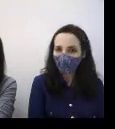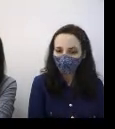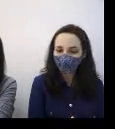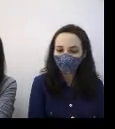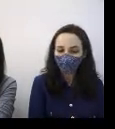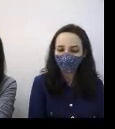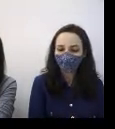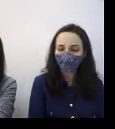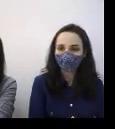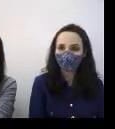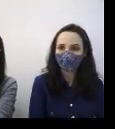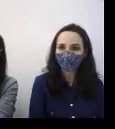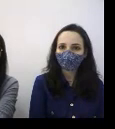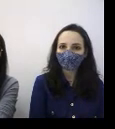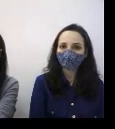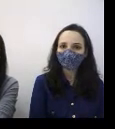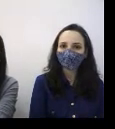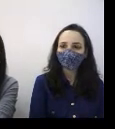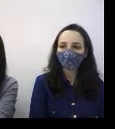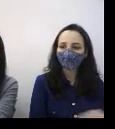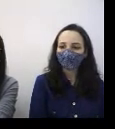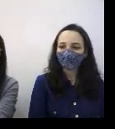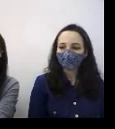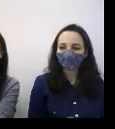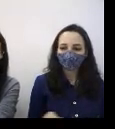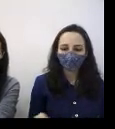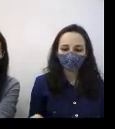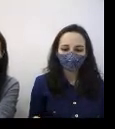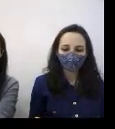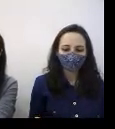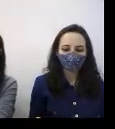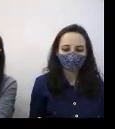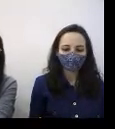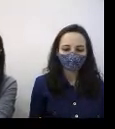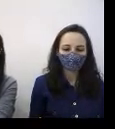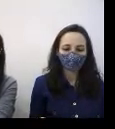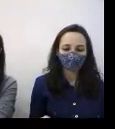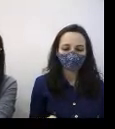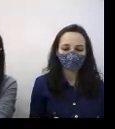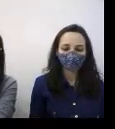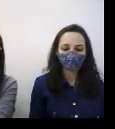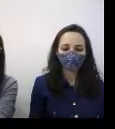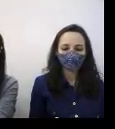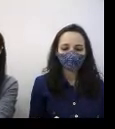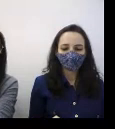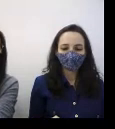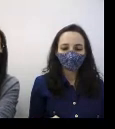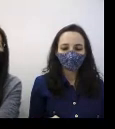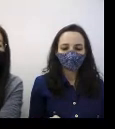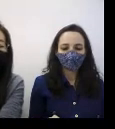que está acontecendo. Uhum. Eu gosto de comparar que, na verdade, existe